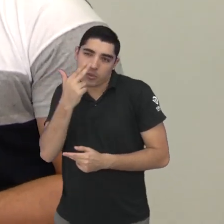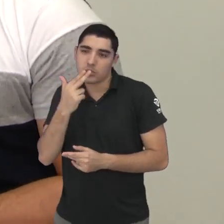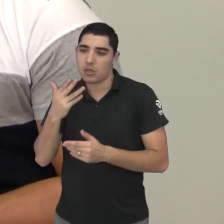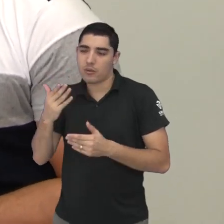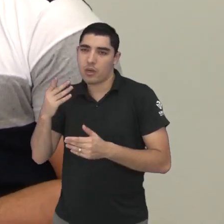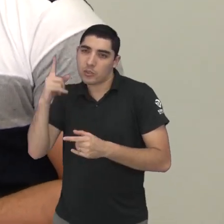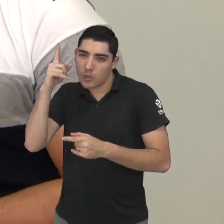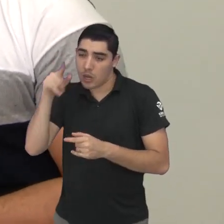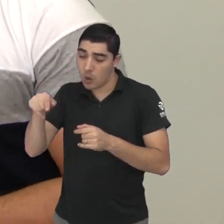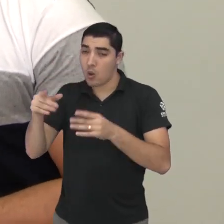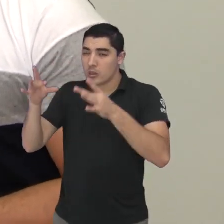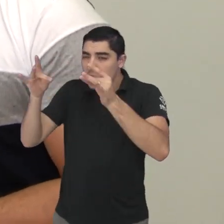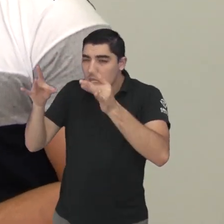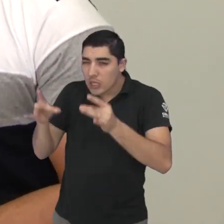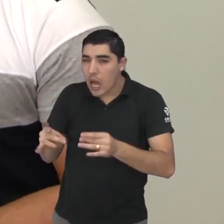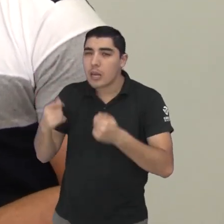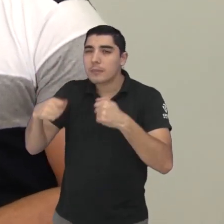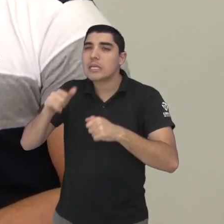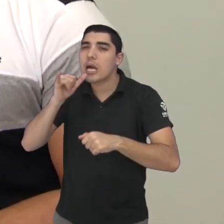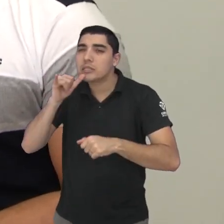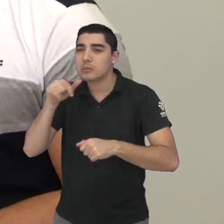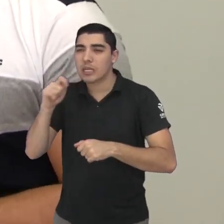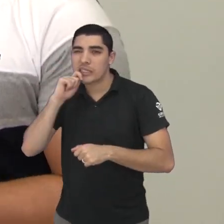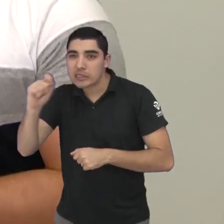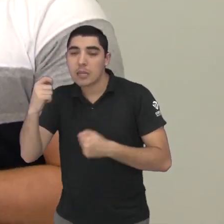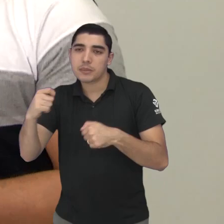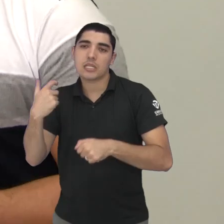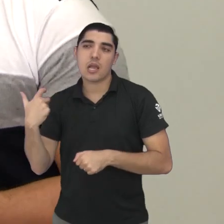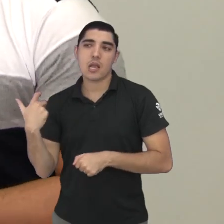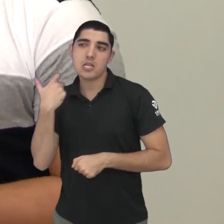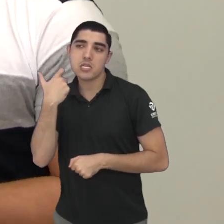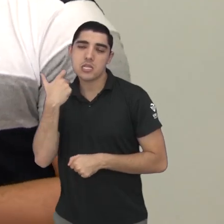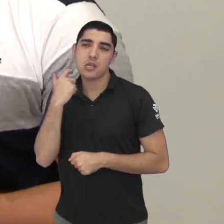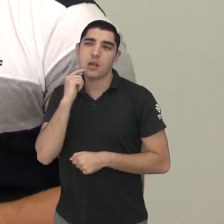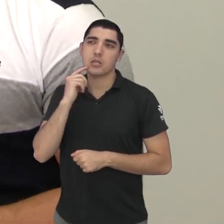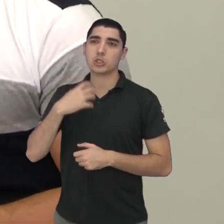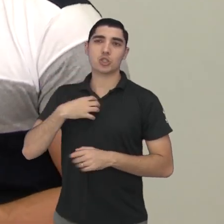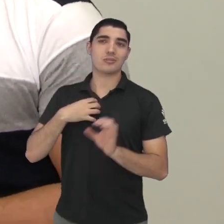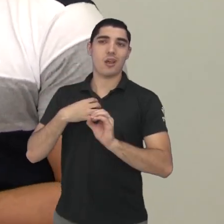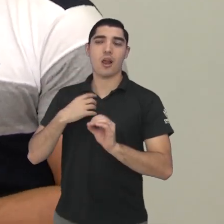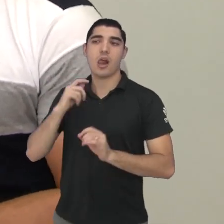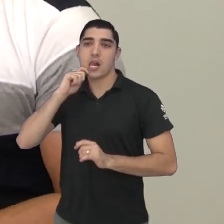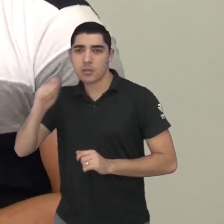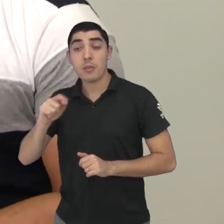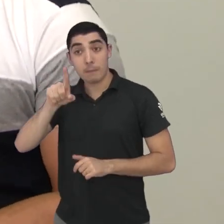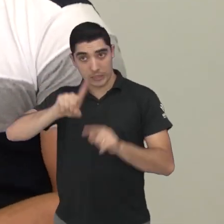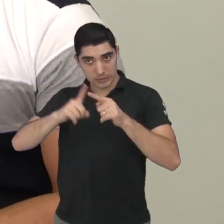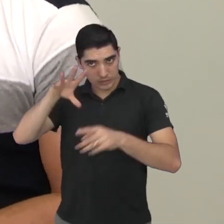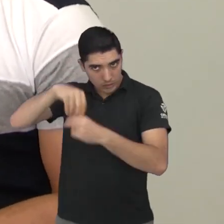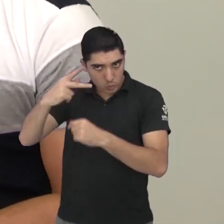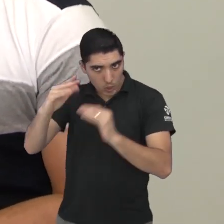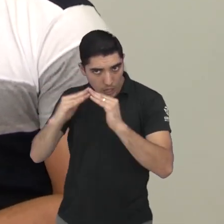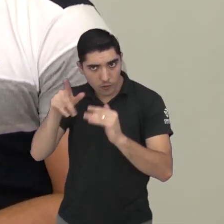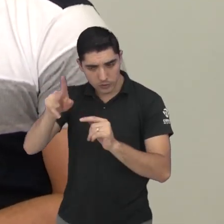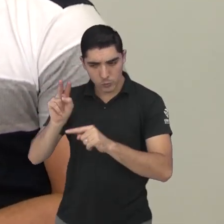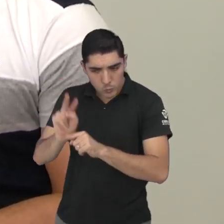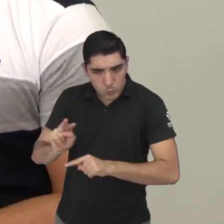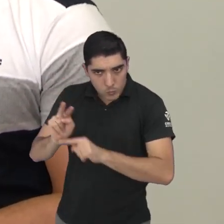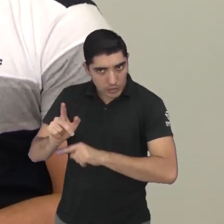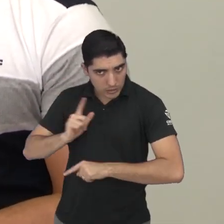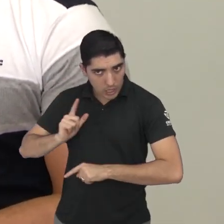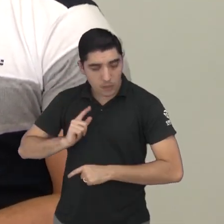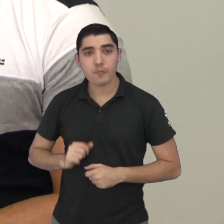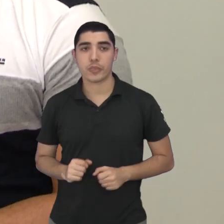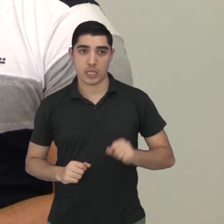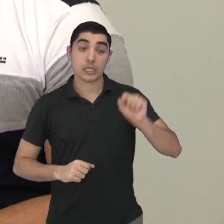Precisa inclusive de anestesia e tudo mais. Mas fora isso, você tem rotina de cuidado em casa com os dentinhos, com a boquinha? Tenho.